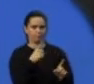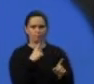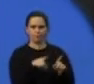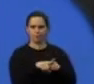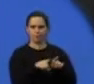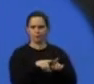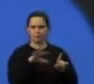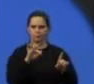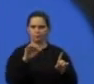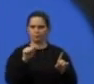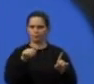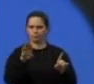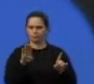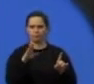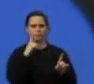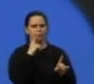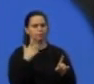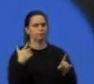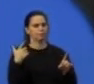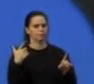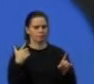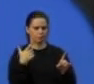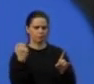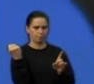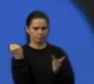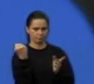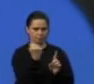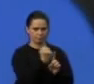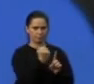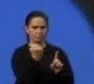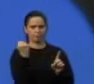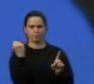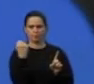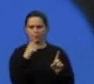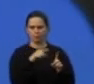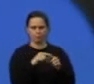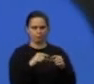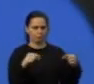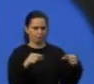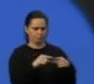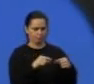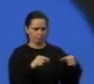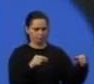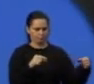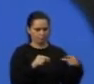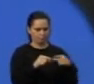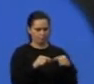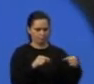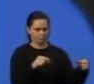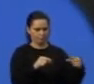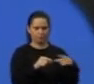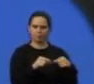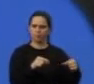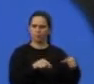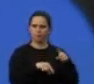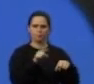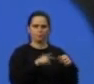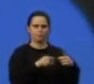FAB, ferimento por arma branca, que pode ser qualquer, entenda-se, por qualquer